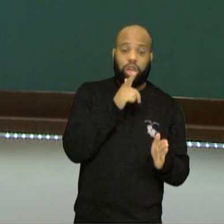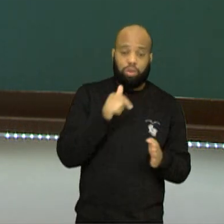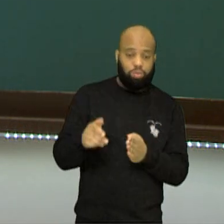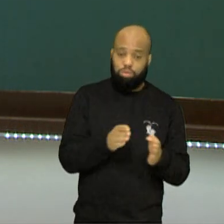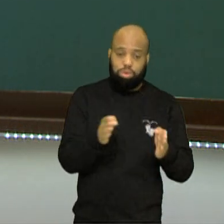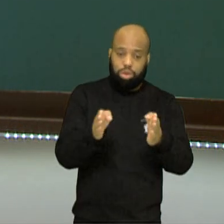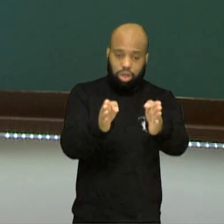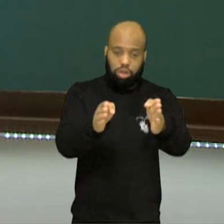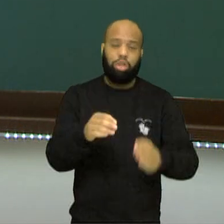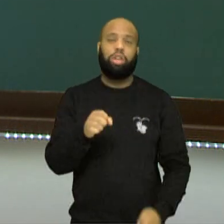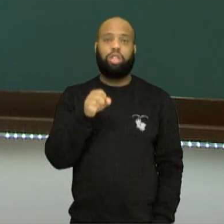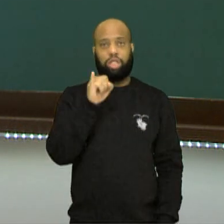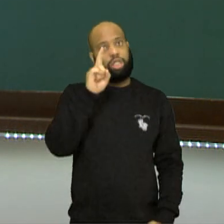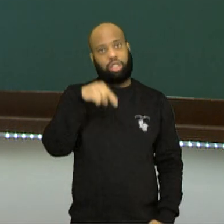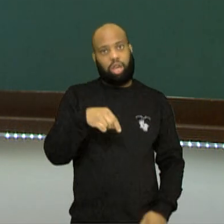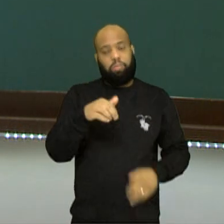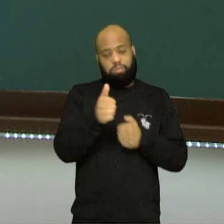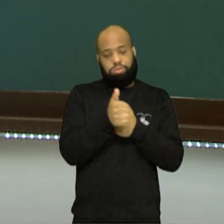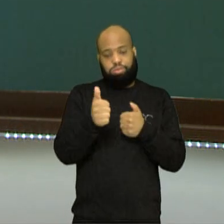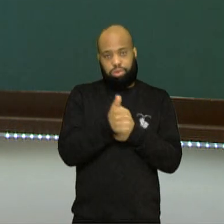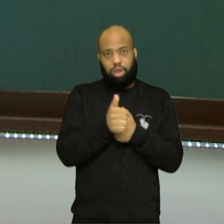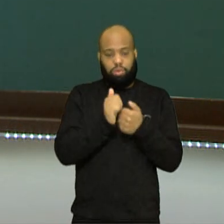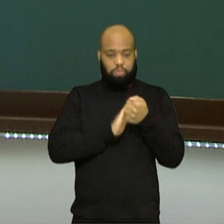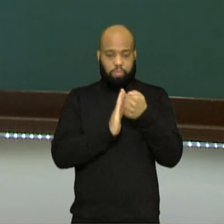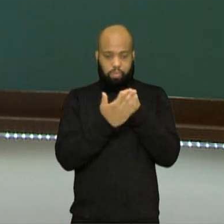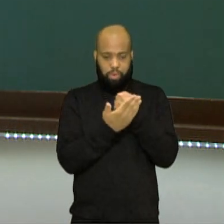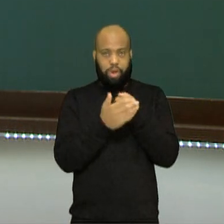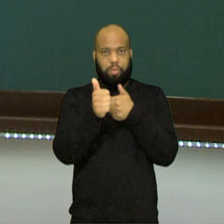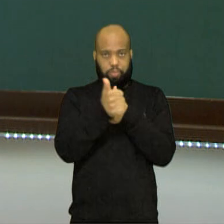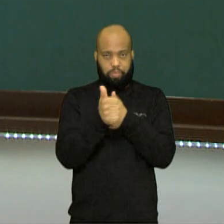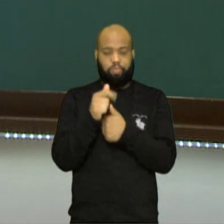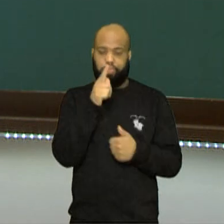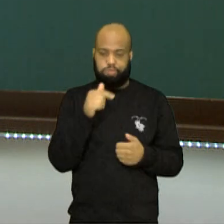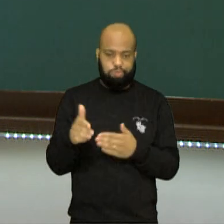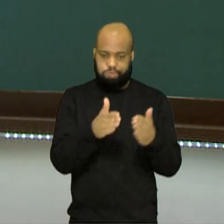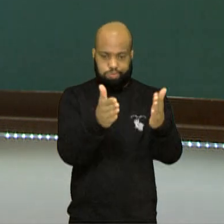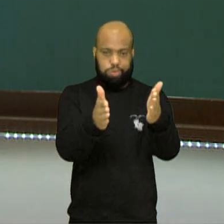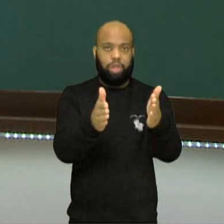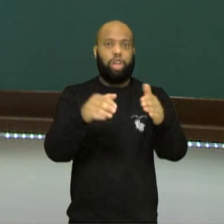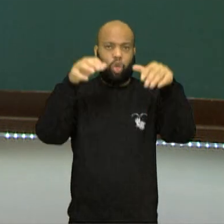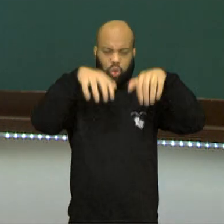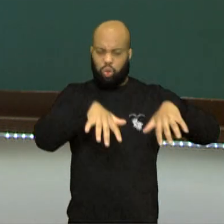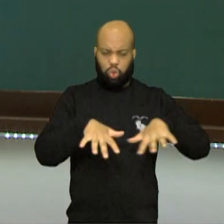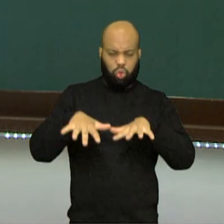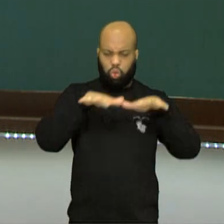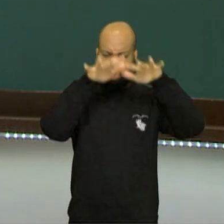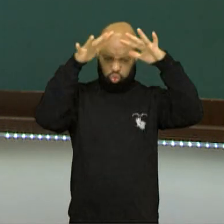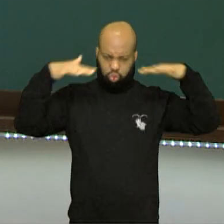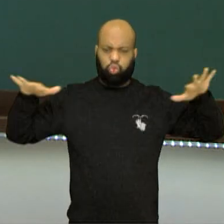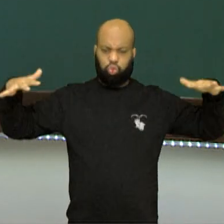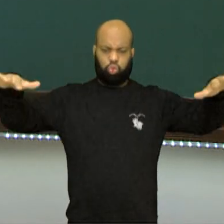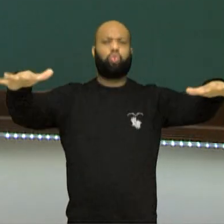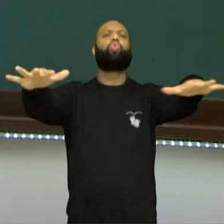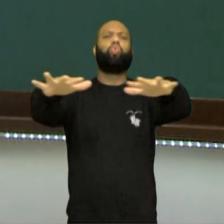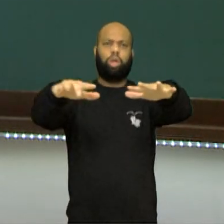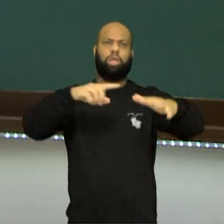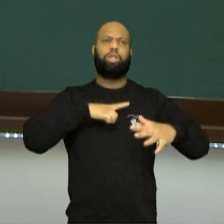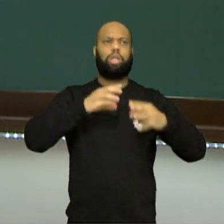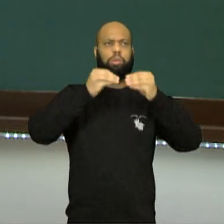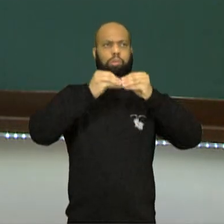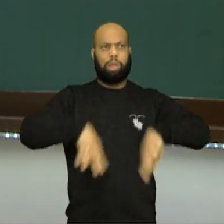seu interior, recortando os bairros um rio, e vai encher e causar danos, prejuízos para a